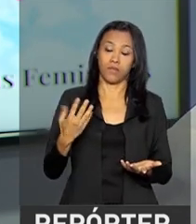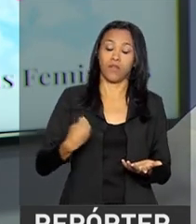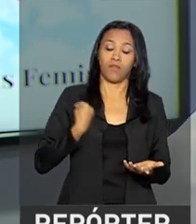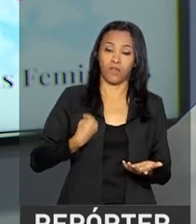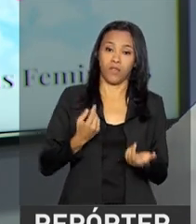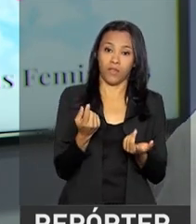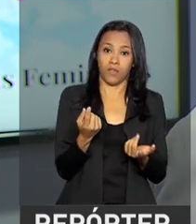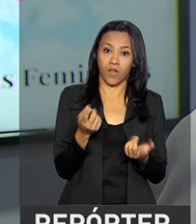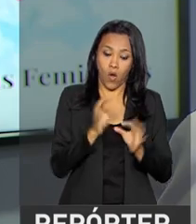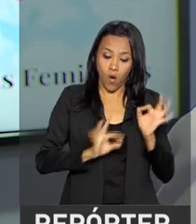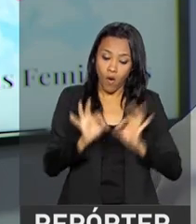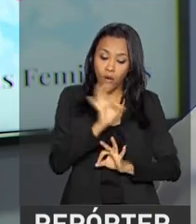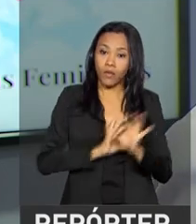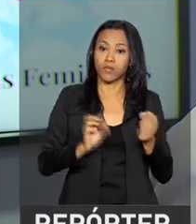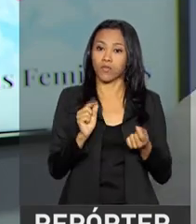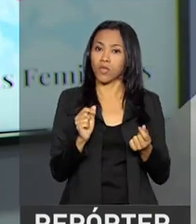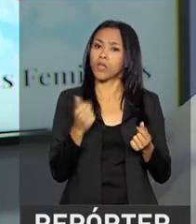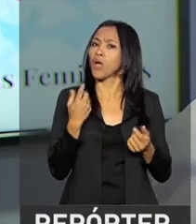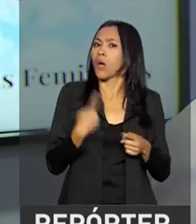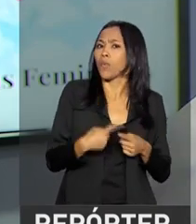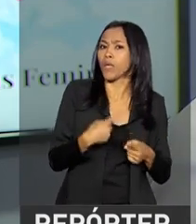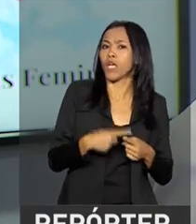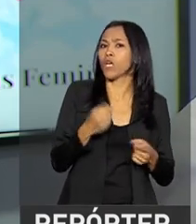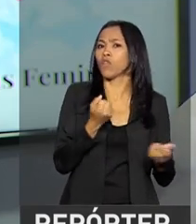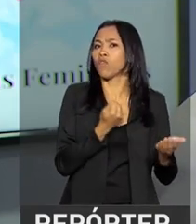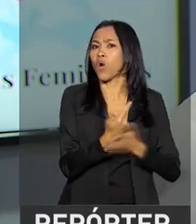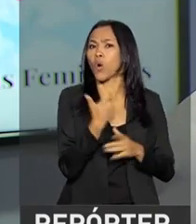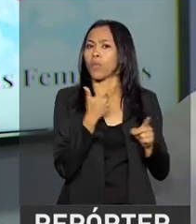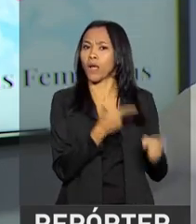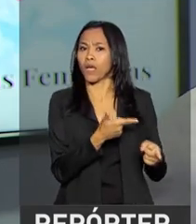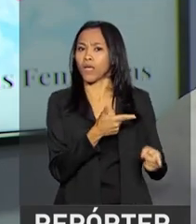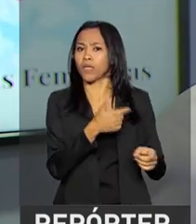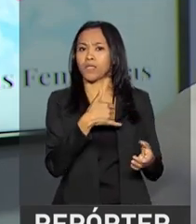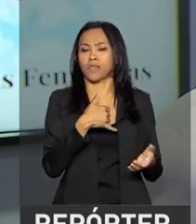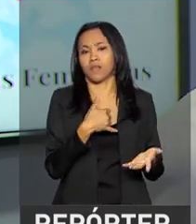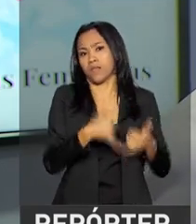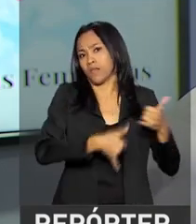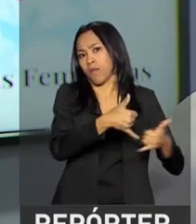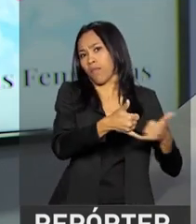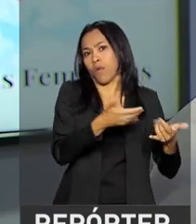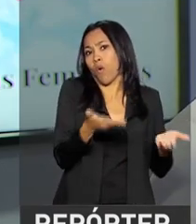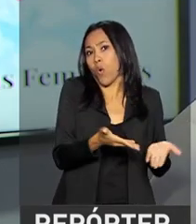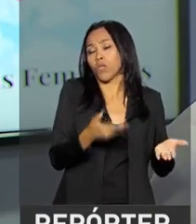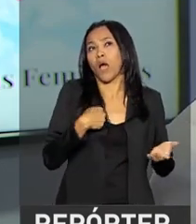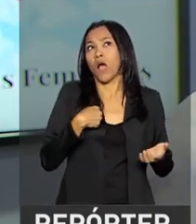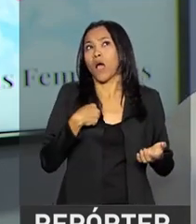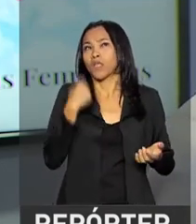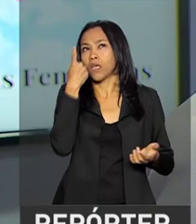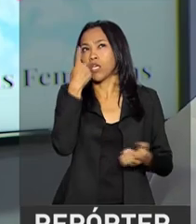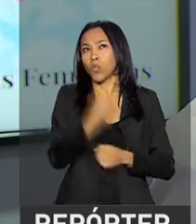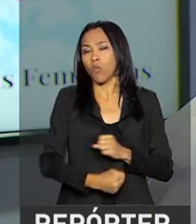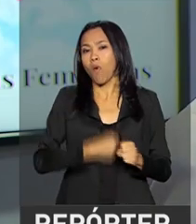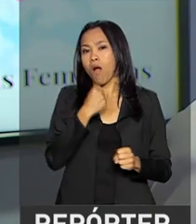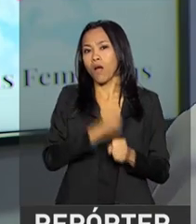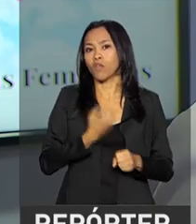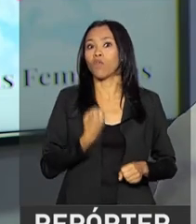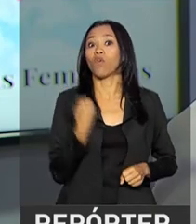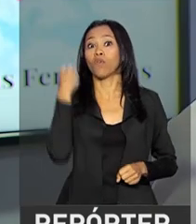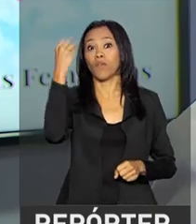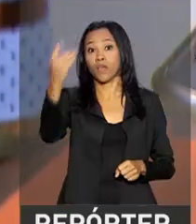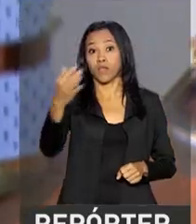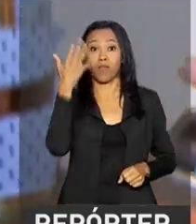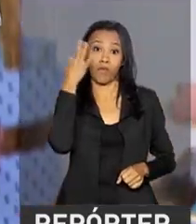quero conseguir poupar eu tenho que saber porque é porque eu não vou comprar esse sapato já porque daqui a um ano eu vou para a itália então vale a pena não comprar